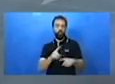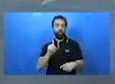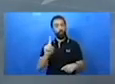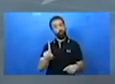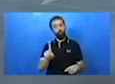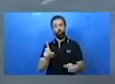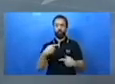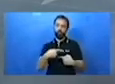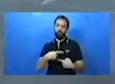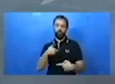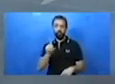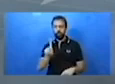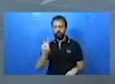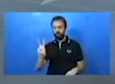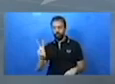uma parte.